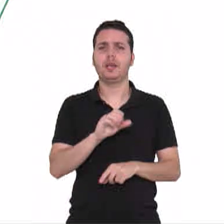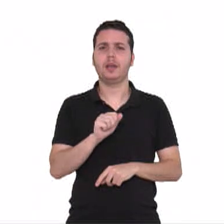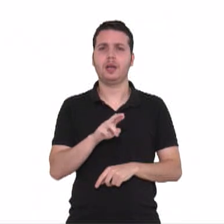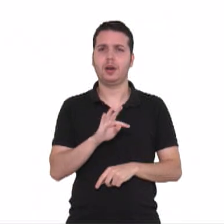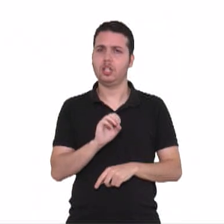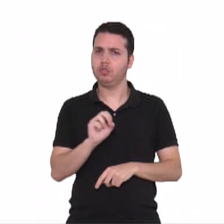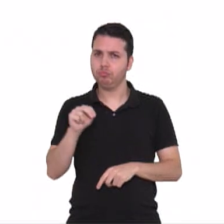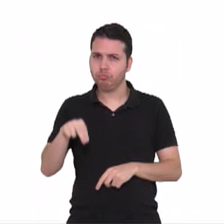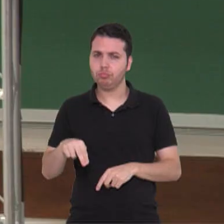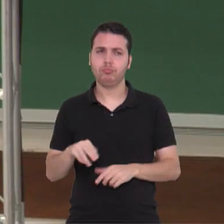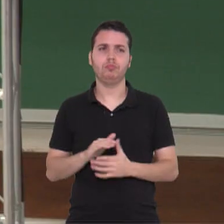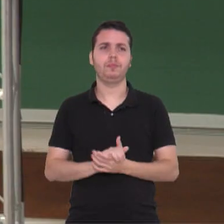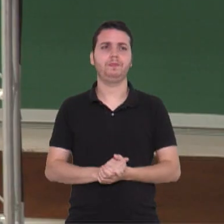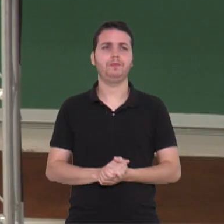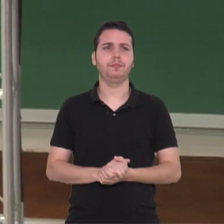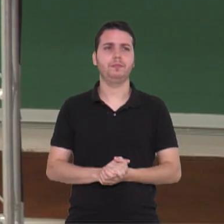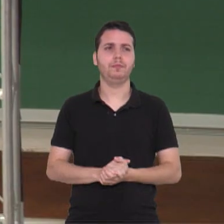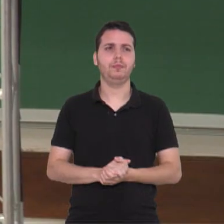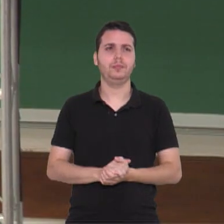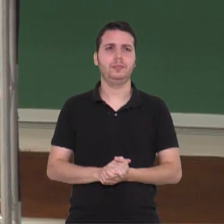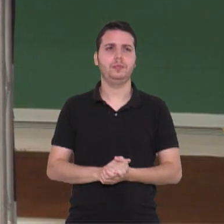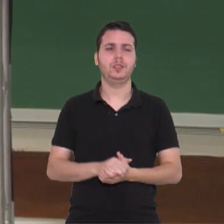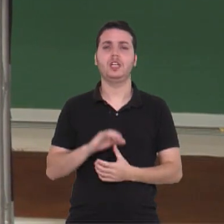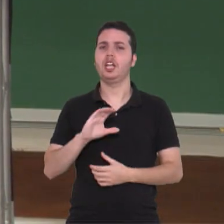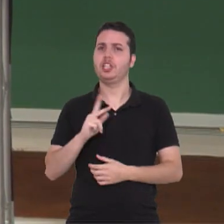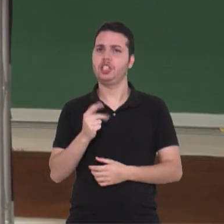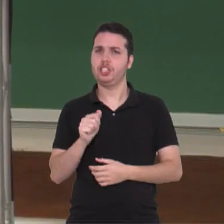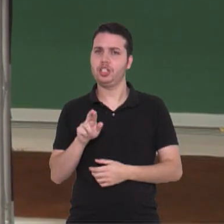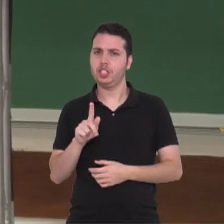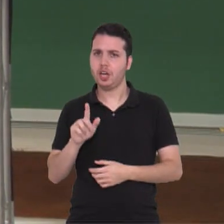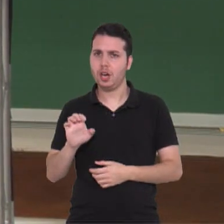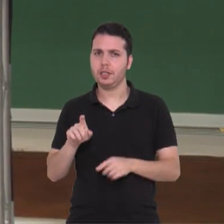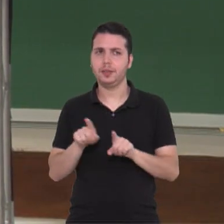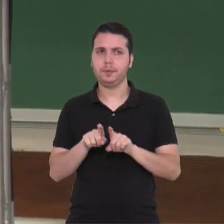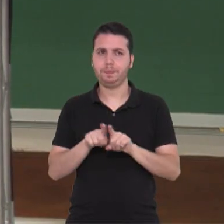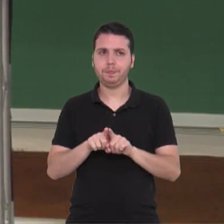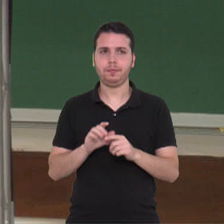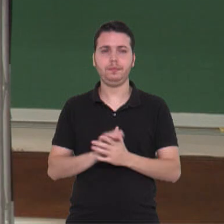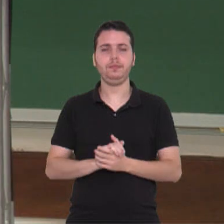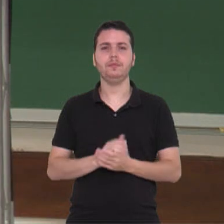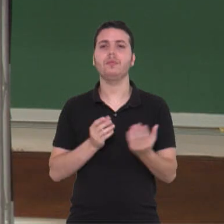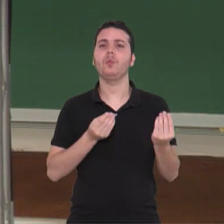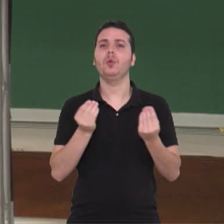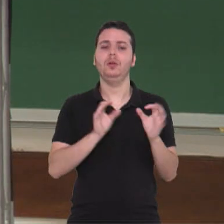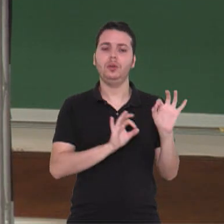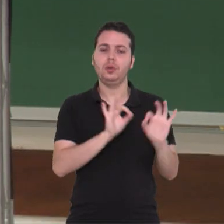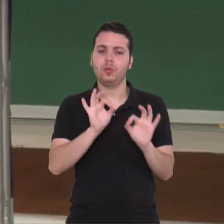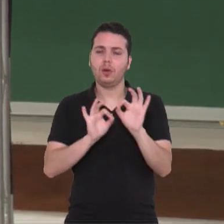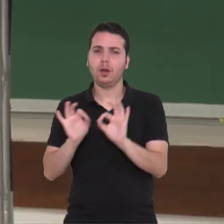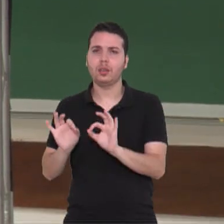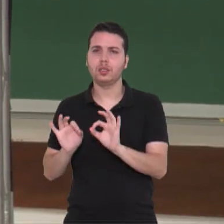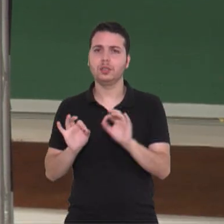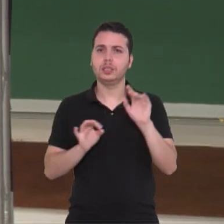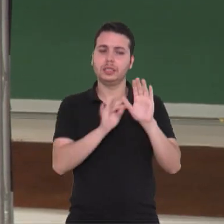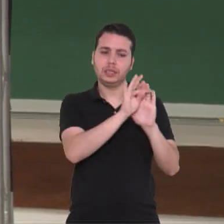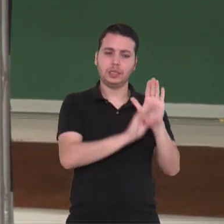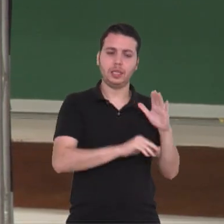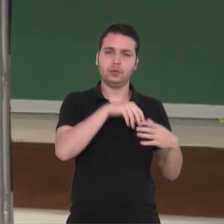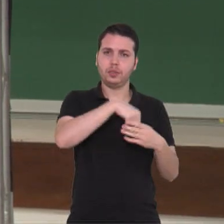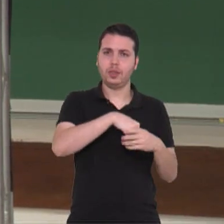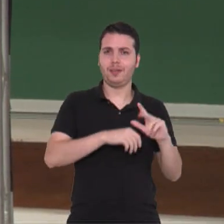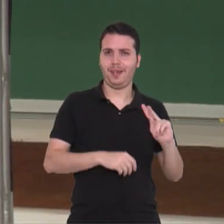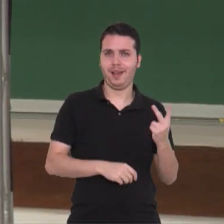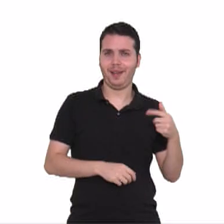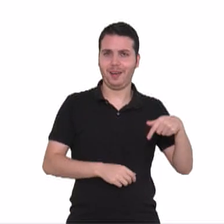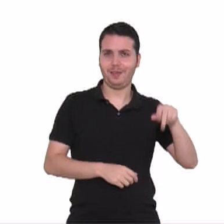utilizado, na charge. Então, como que é a organização de um texto de uma história em quadrinho?